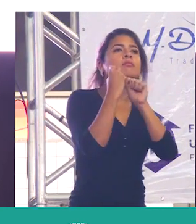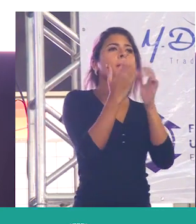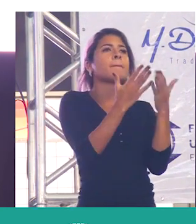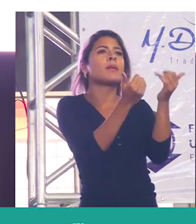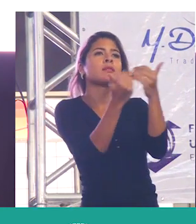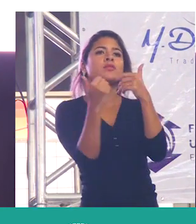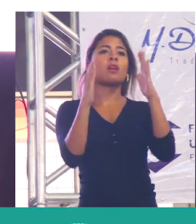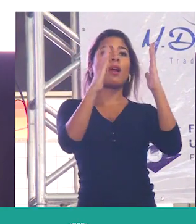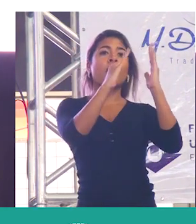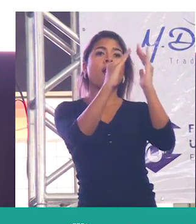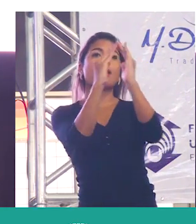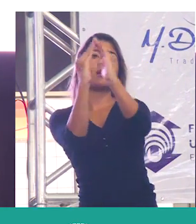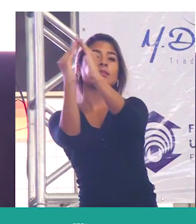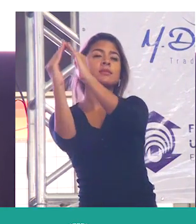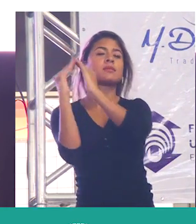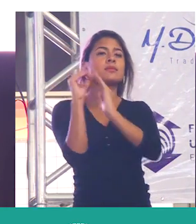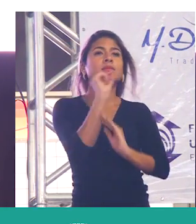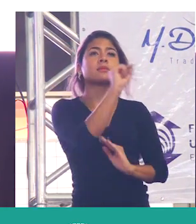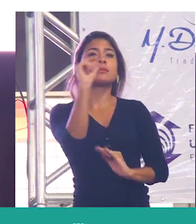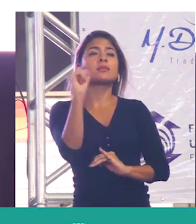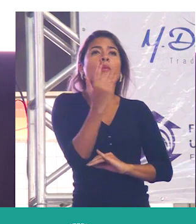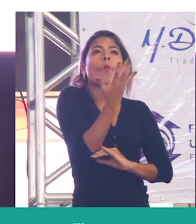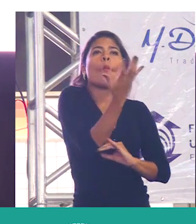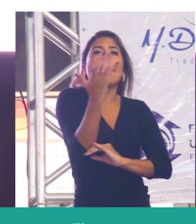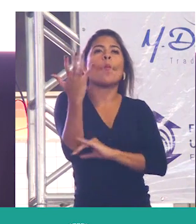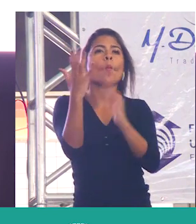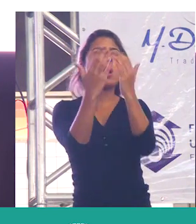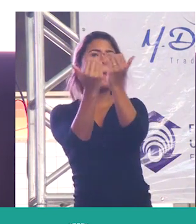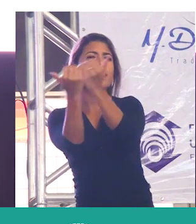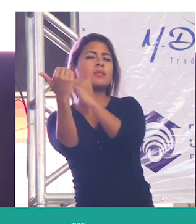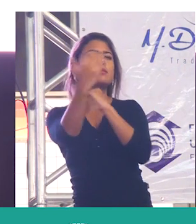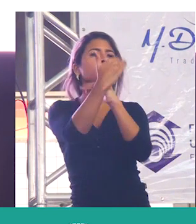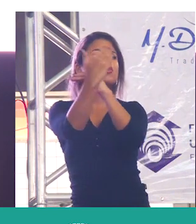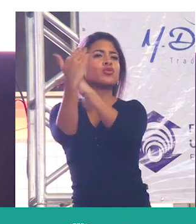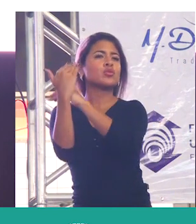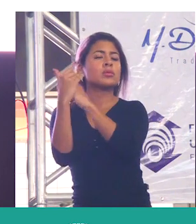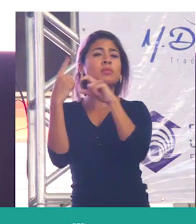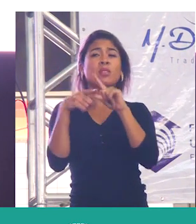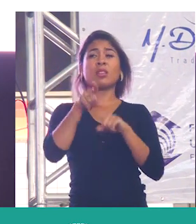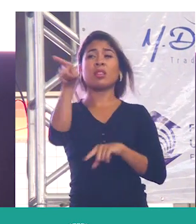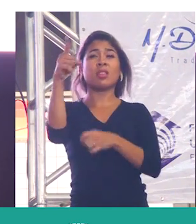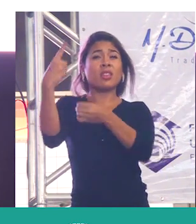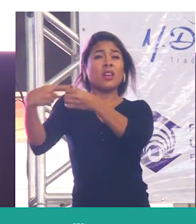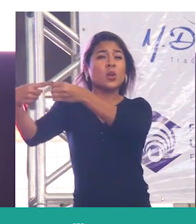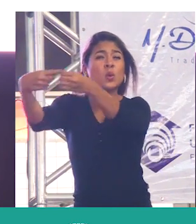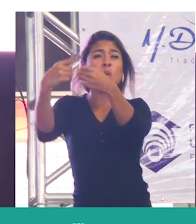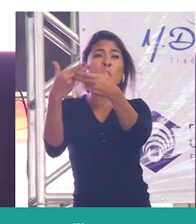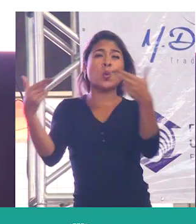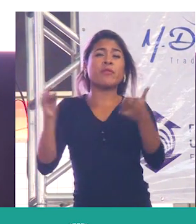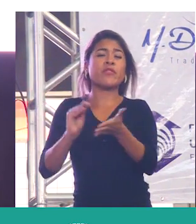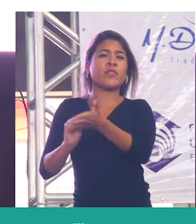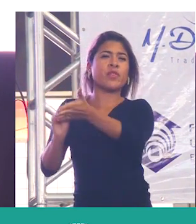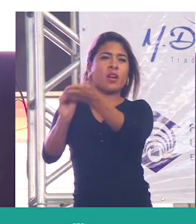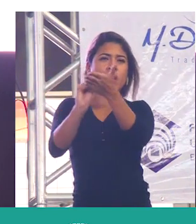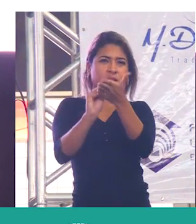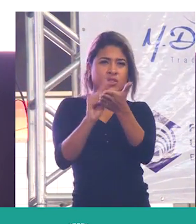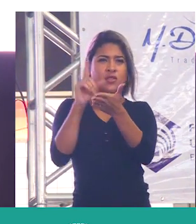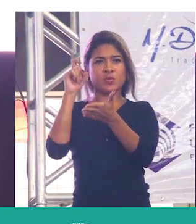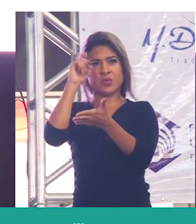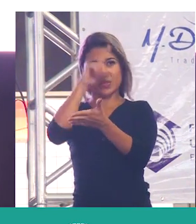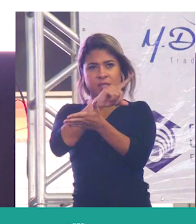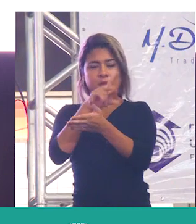casa, porque não tinha condição de viver no interior. Então, JK cria a